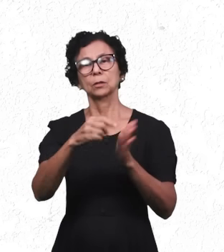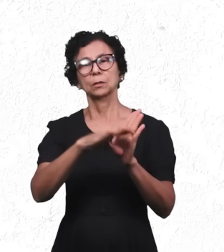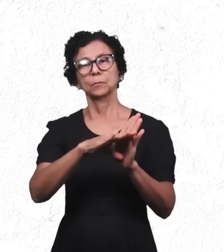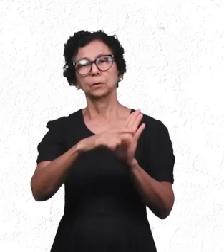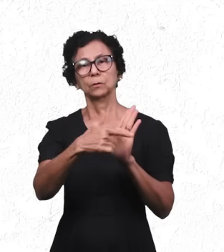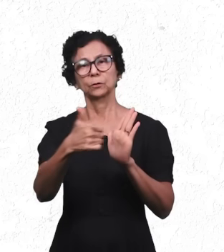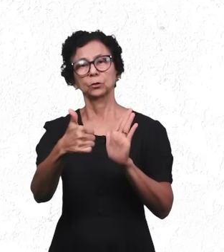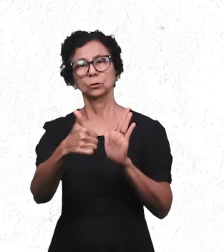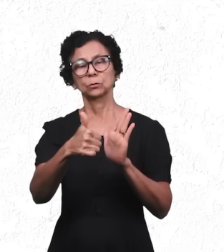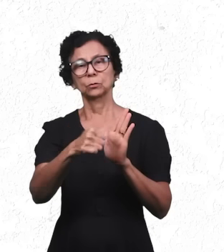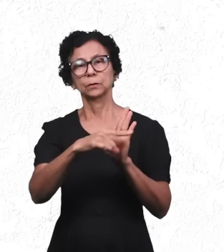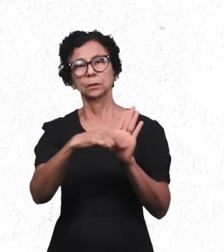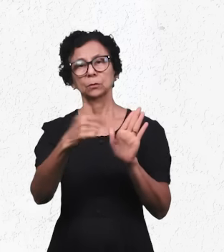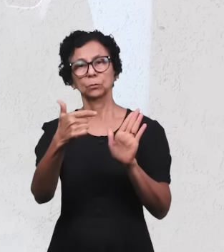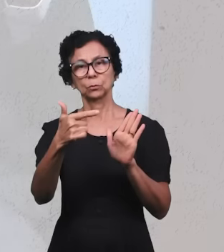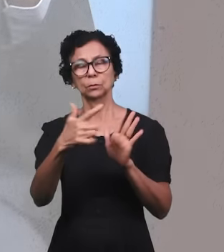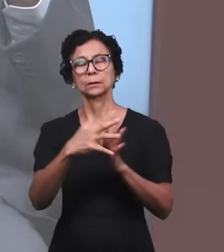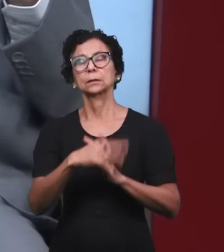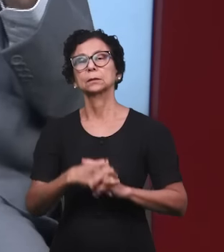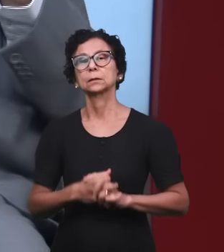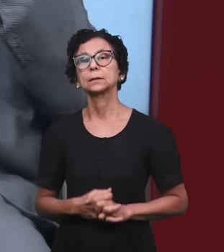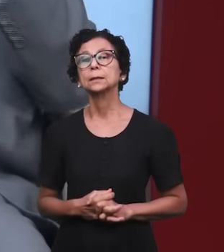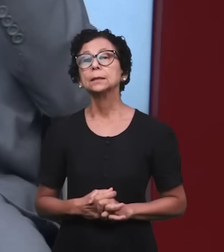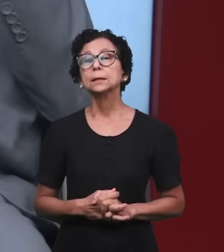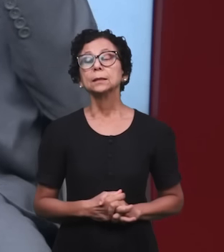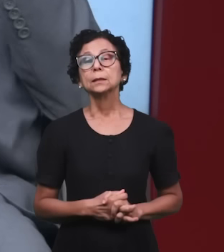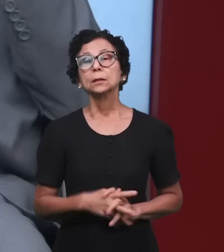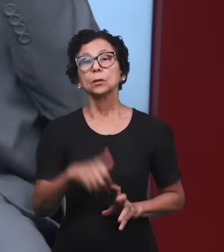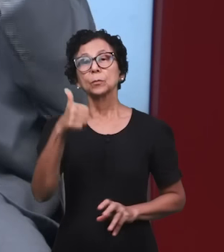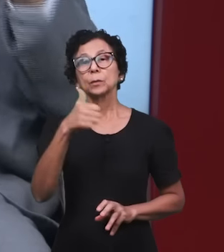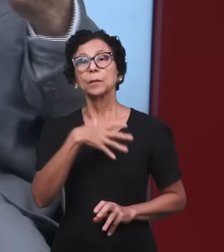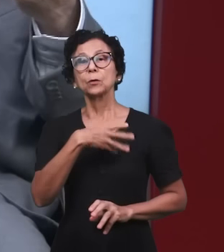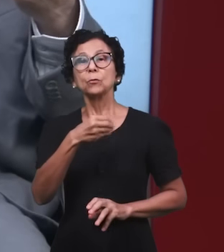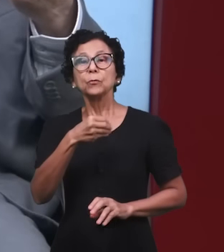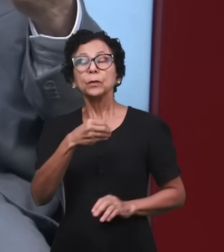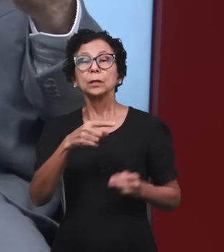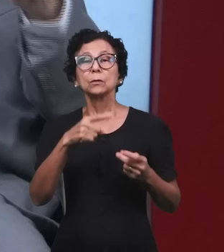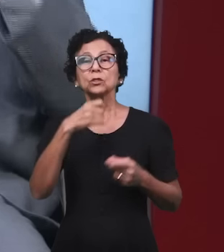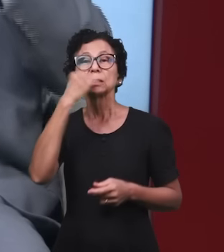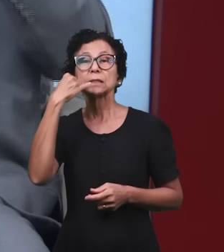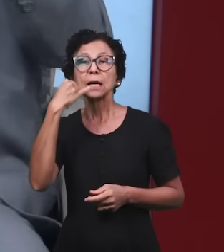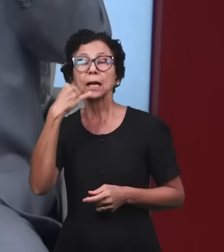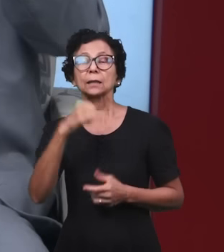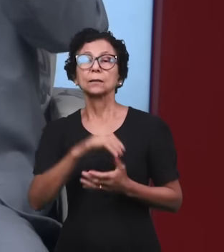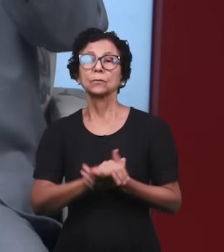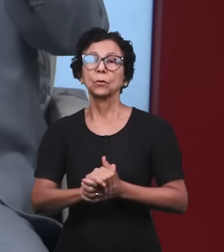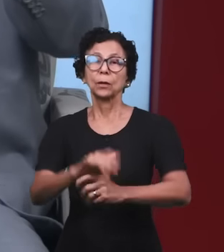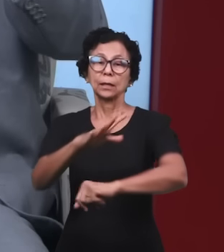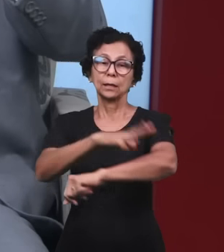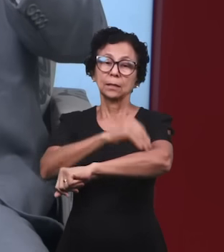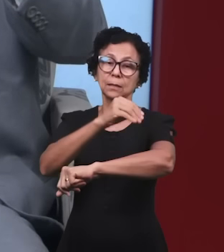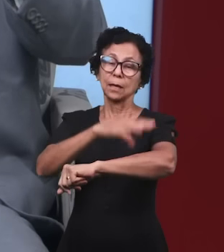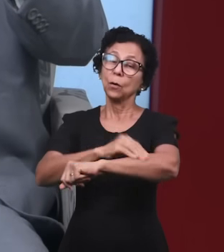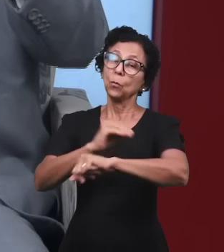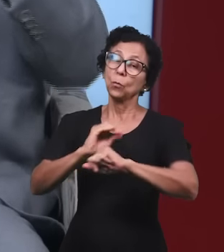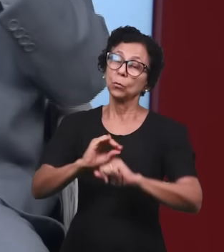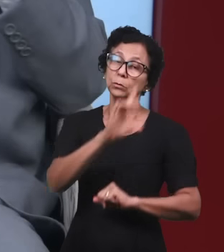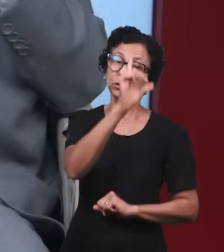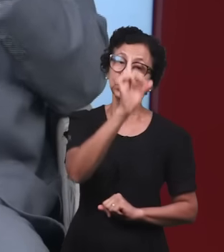21, 12, segunda parte. O primogênito de Isaque foi Esaú, mas a profecia apontou para